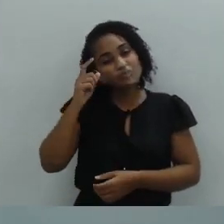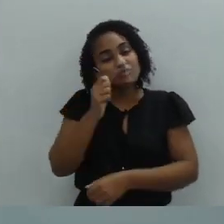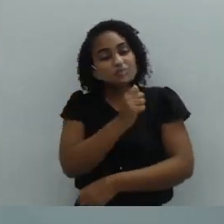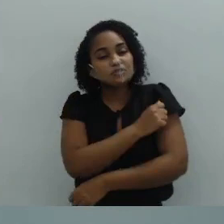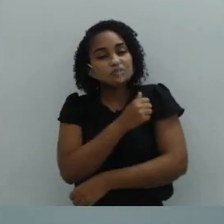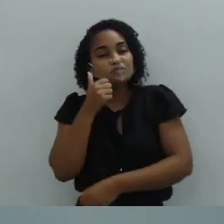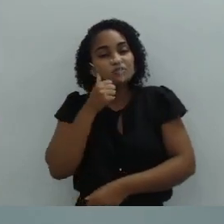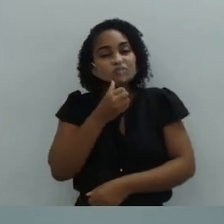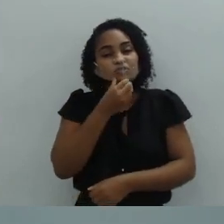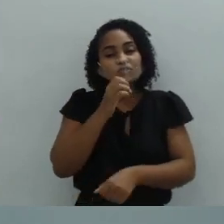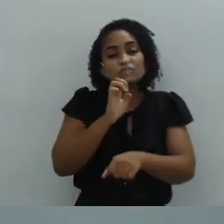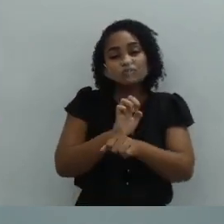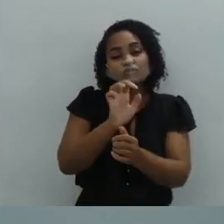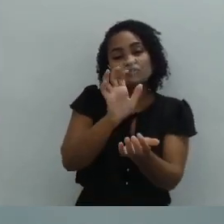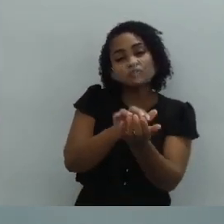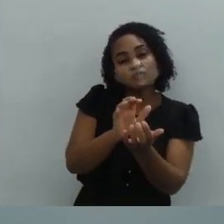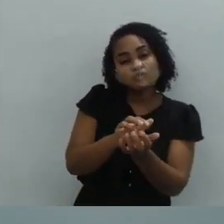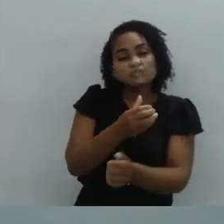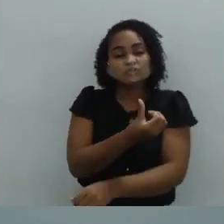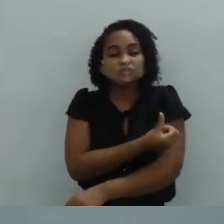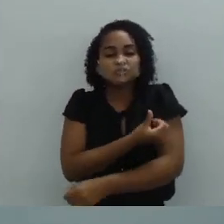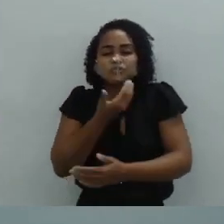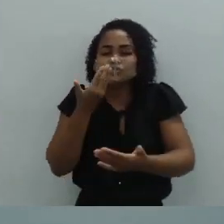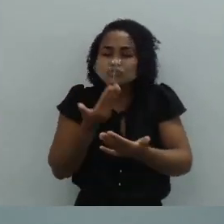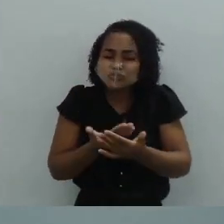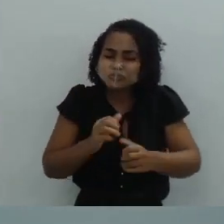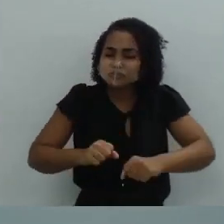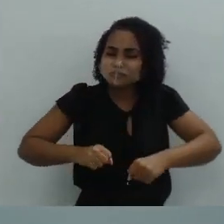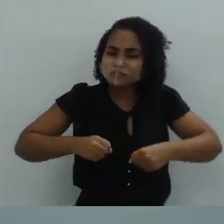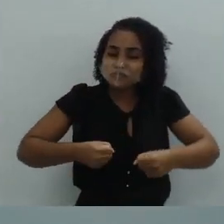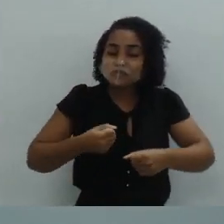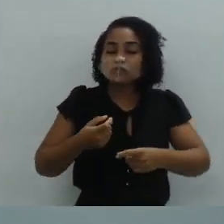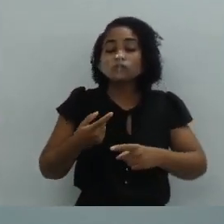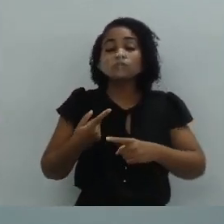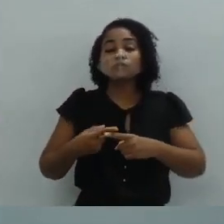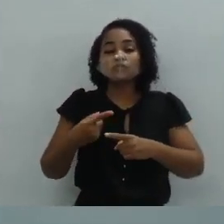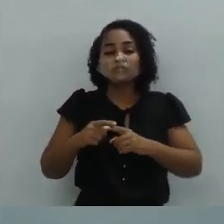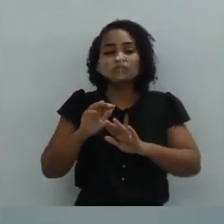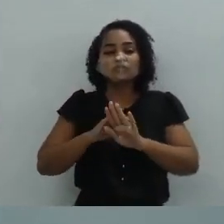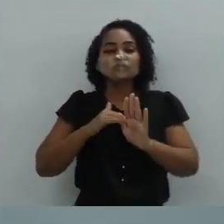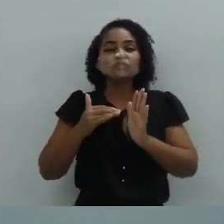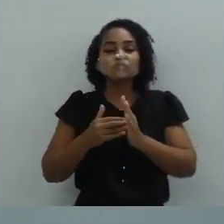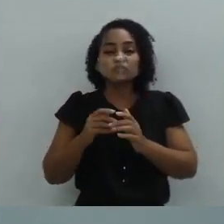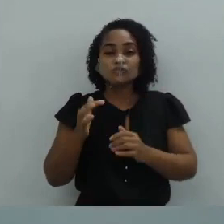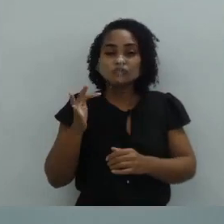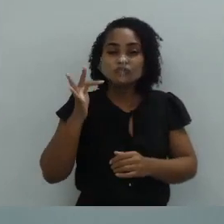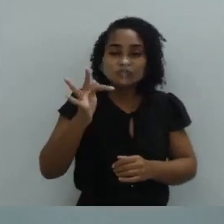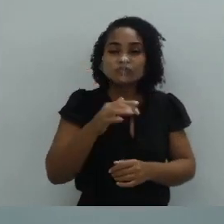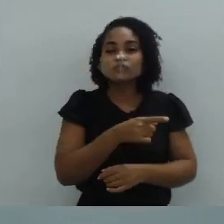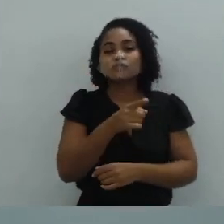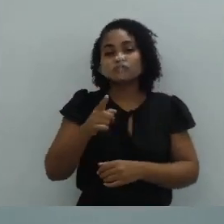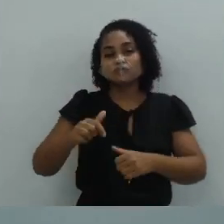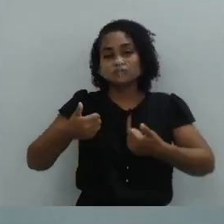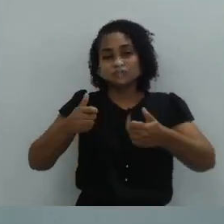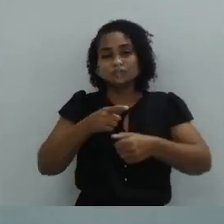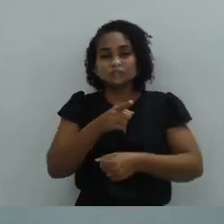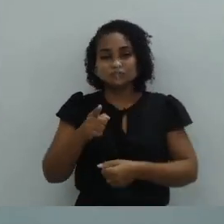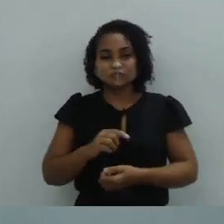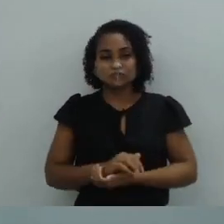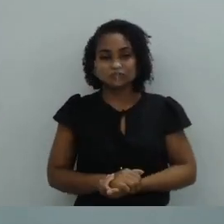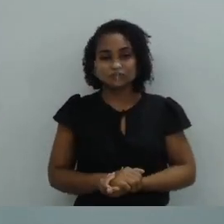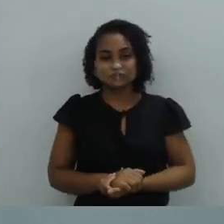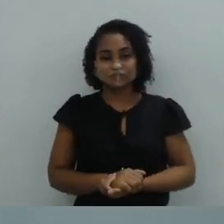6º ano do estado de Pernambuco, estudem, se dediquem, porque tudo isso é garantia para um futuro melhor para